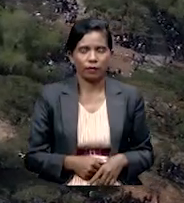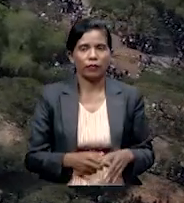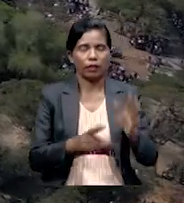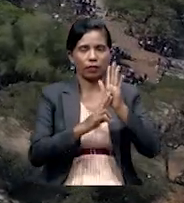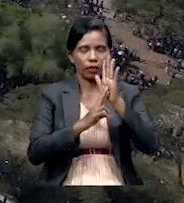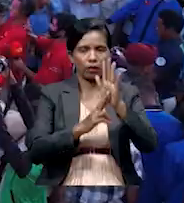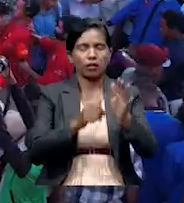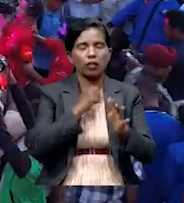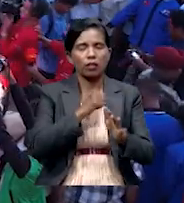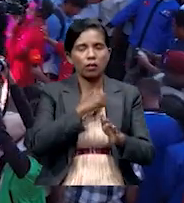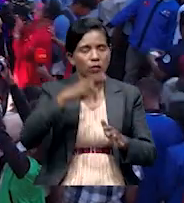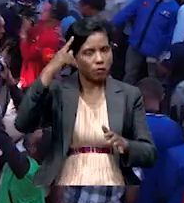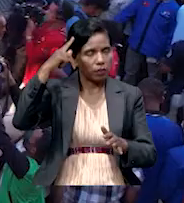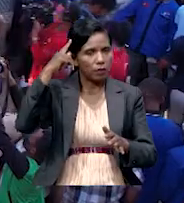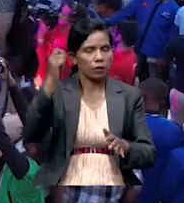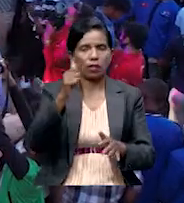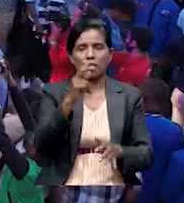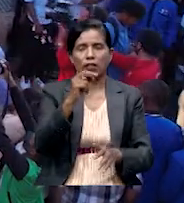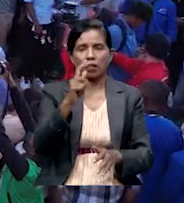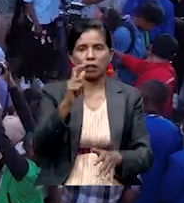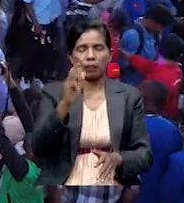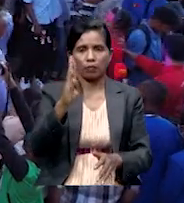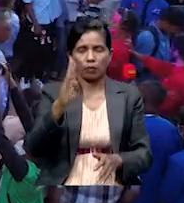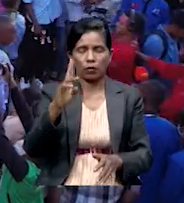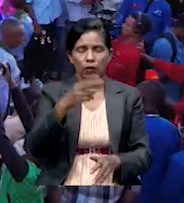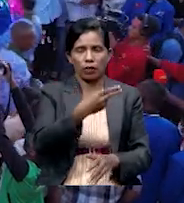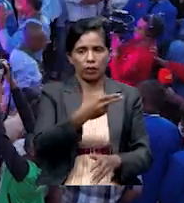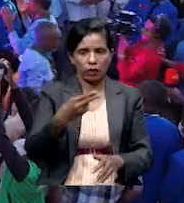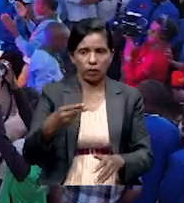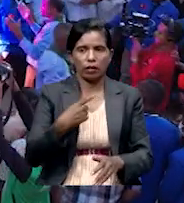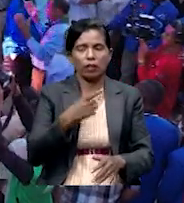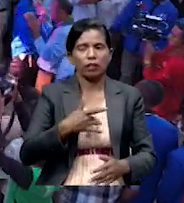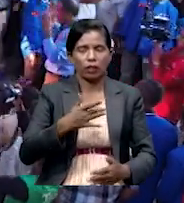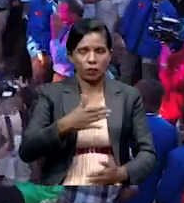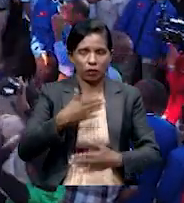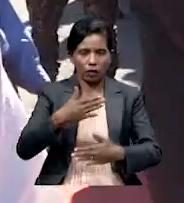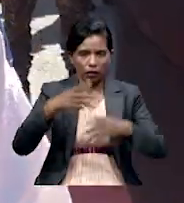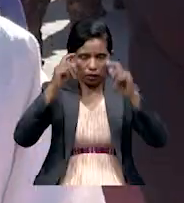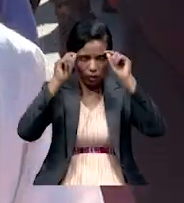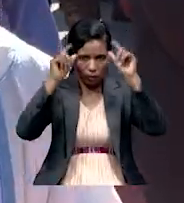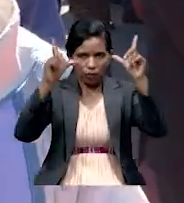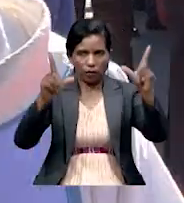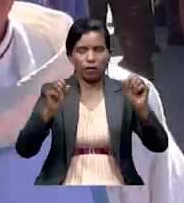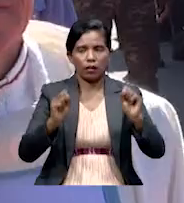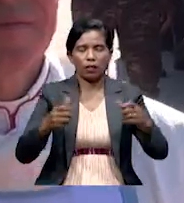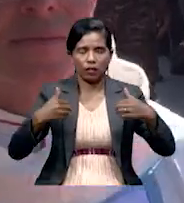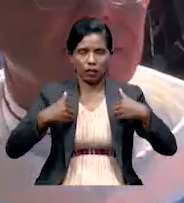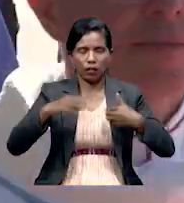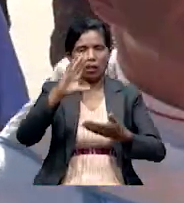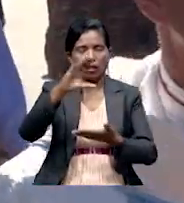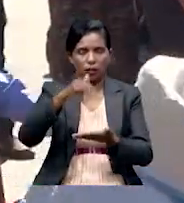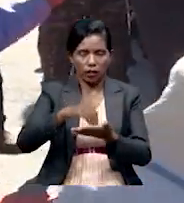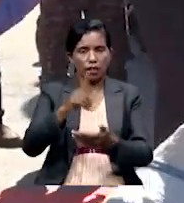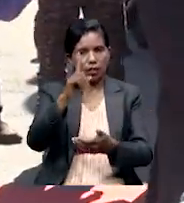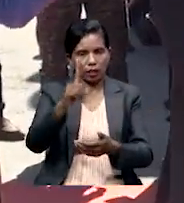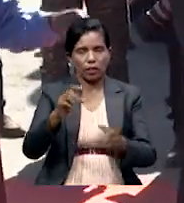Representante Bispo Diocese Atambua, Padre Félix Kossát, SVD, aprecia Sarani Católica Timor-Leste, belihia ona cardeal Ida,